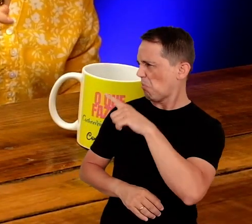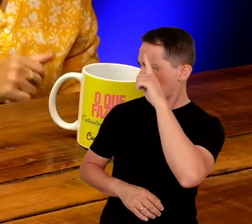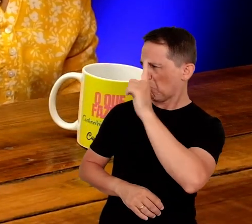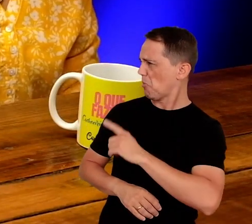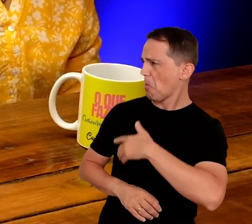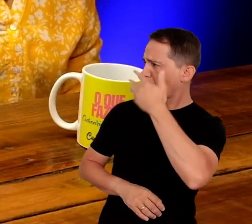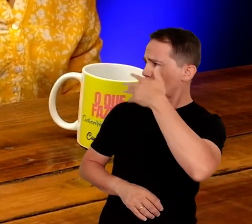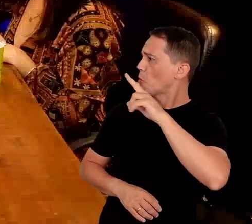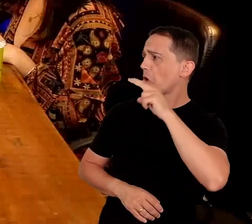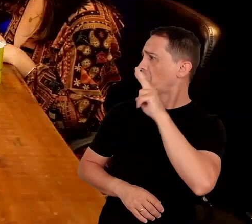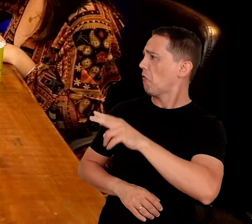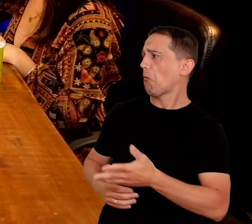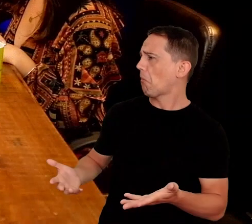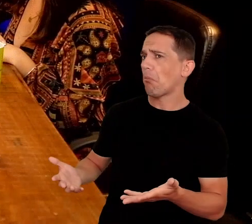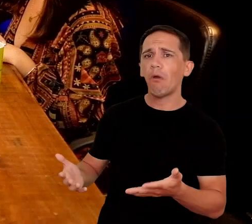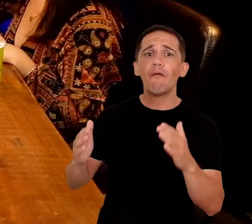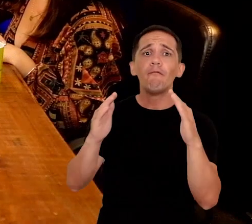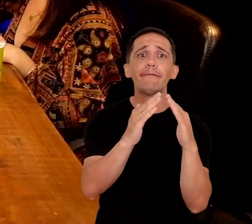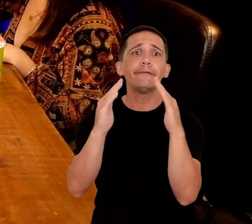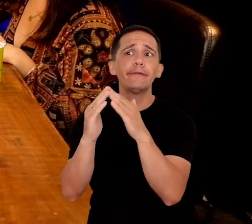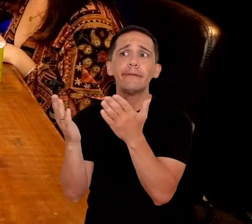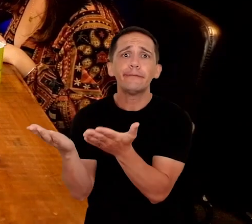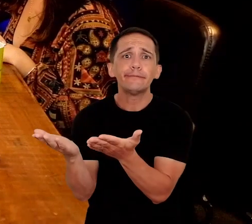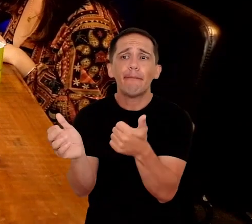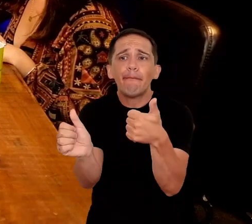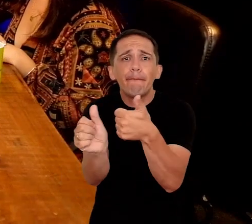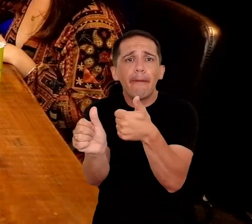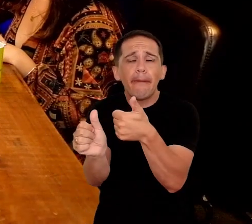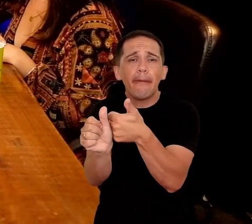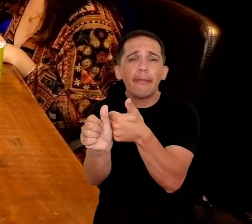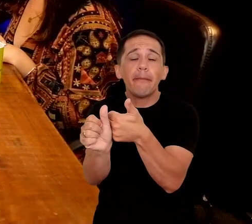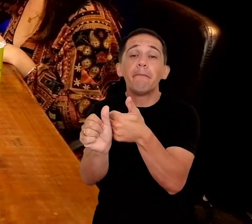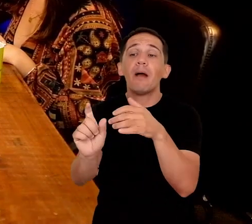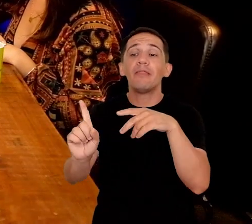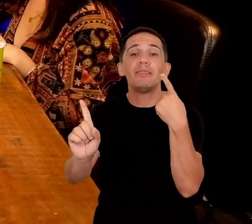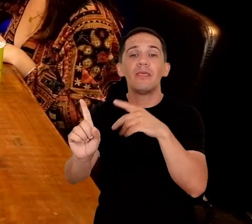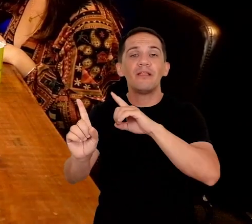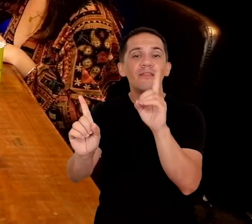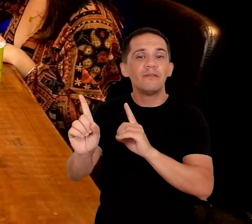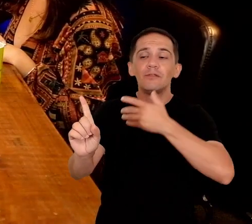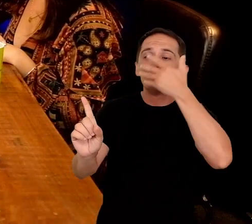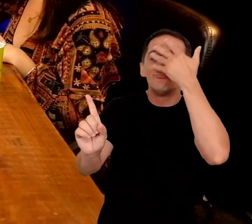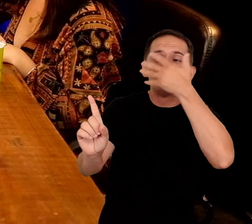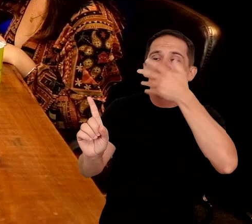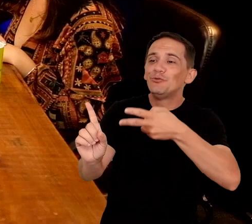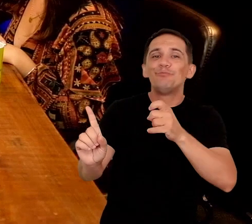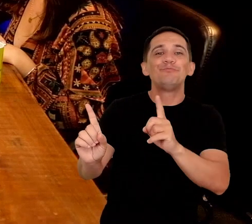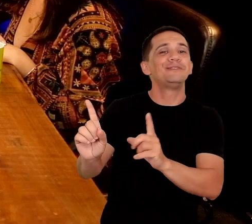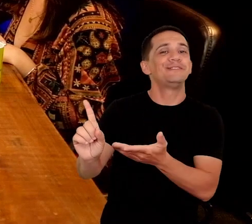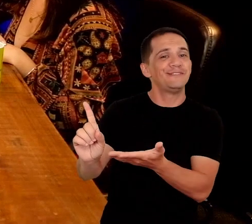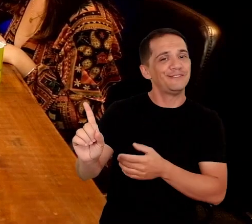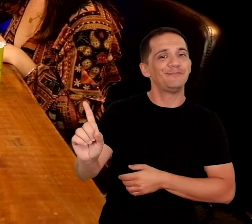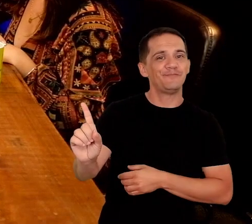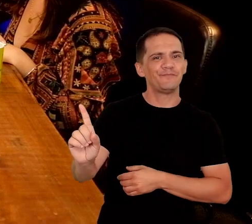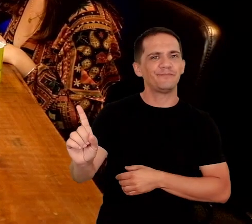o casal que mora Os aqui. vizinhos não sabem que é... Não sabem. Não sabem. Porque é algo que tu não tá vendo, né? Não, né?